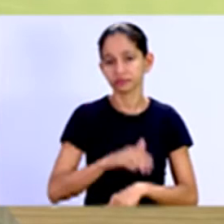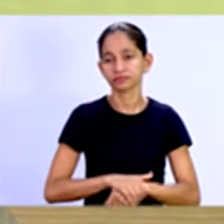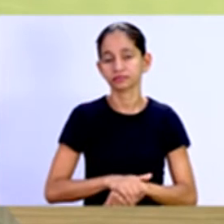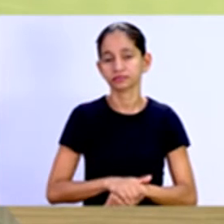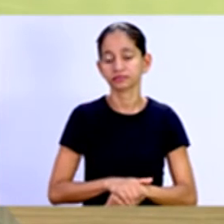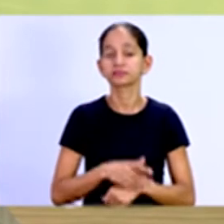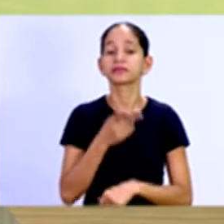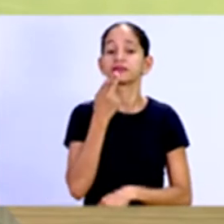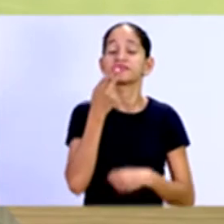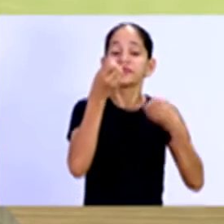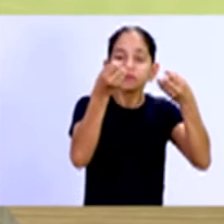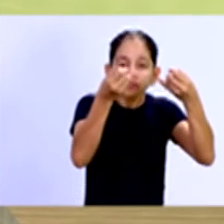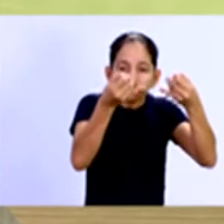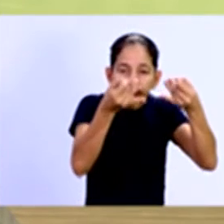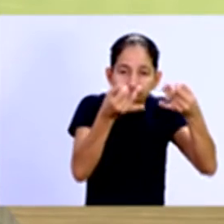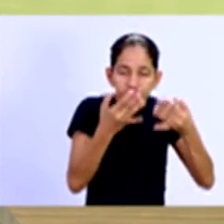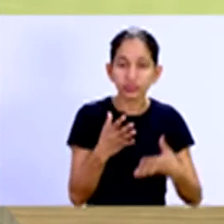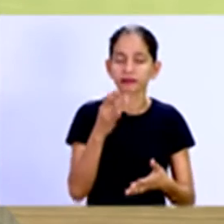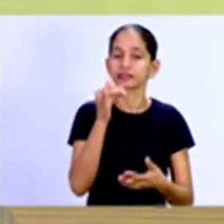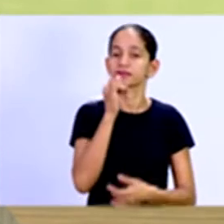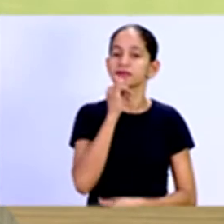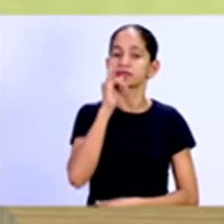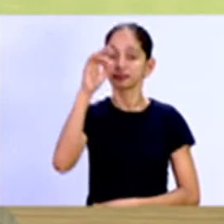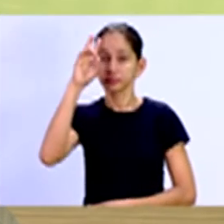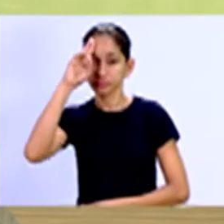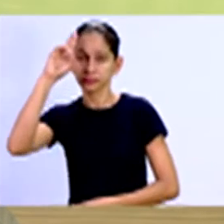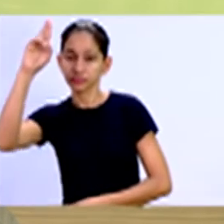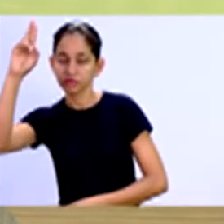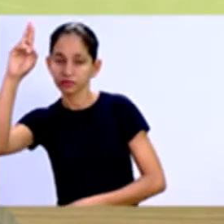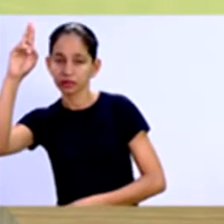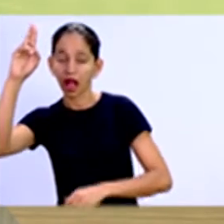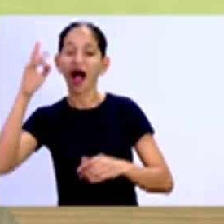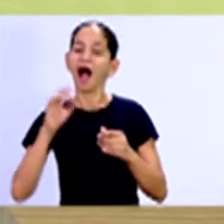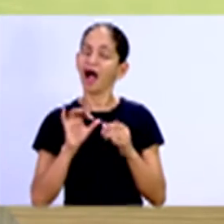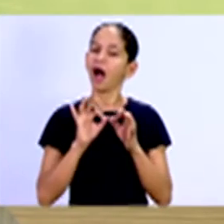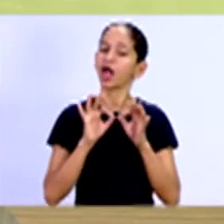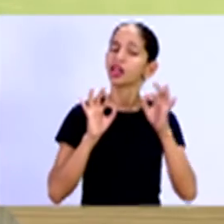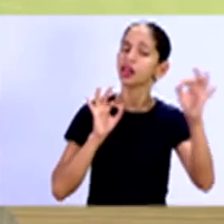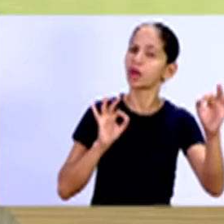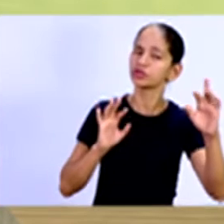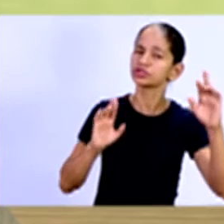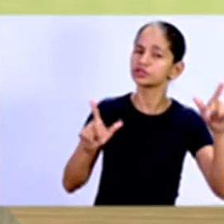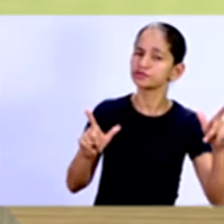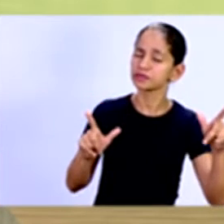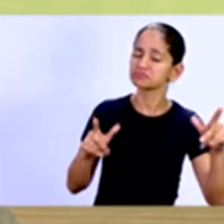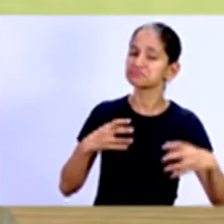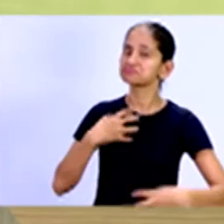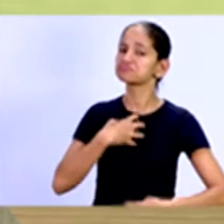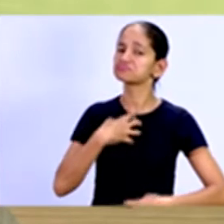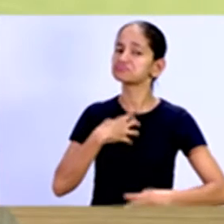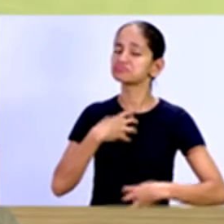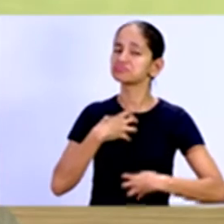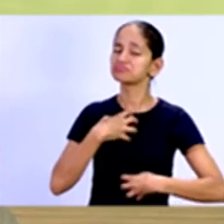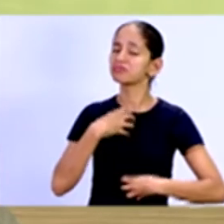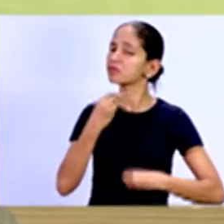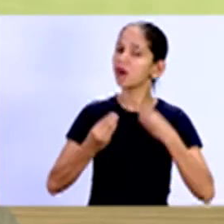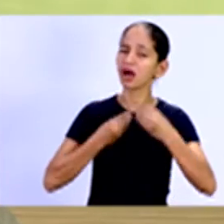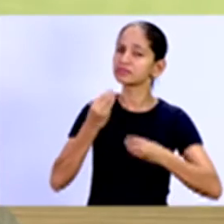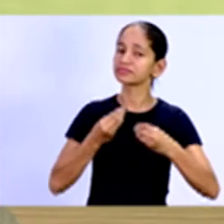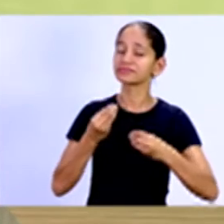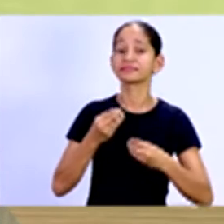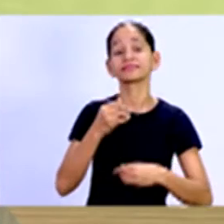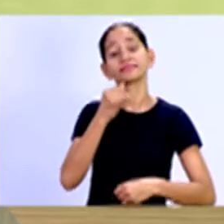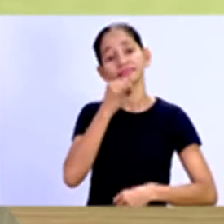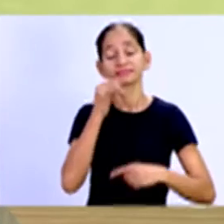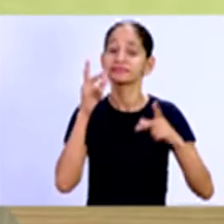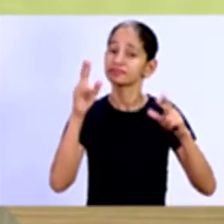diz o seguinte: pelo chefe agimos de um modo e longe agimos de outra maneira, ou seja, os sujeitos eles sempre vão agir